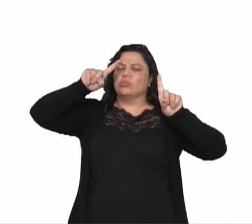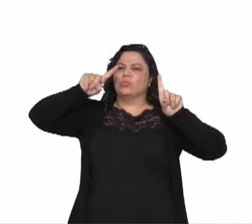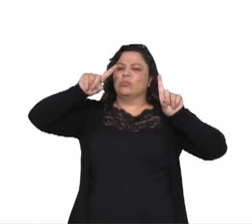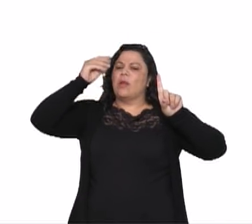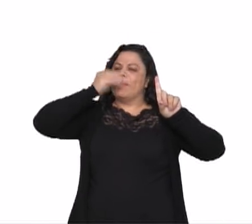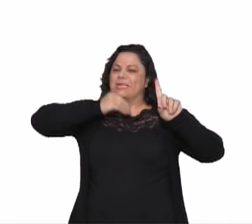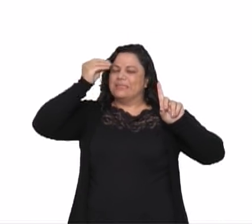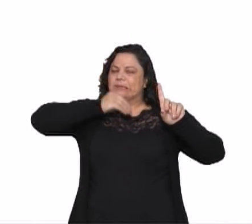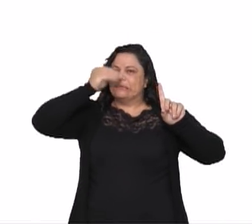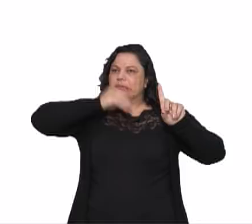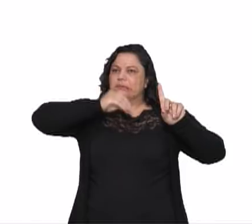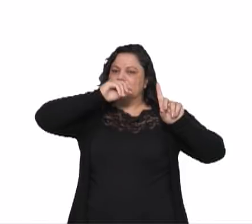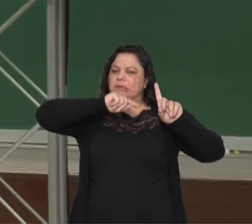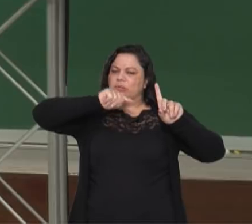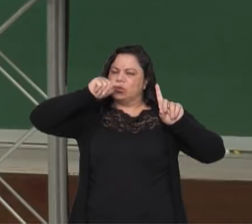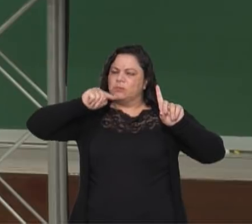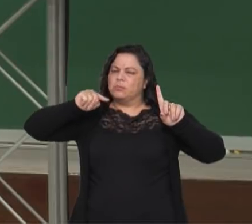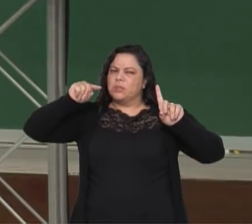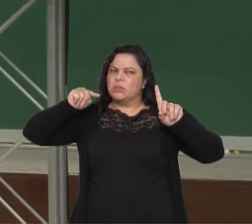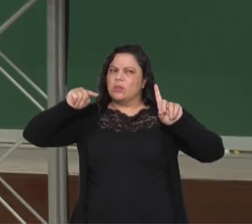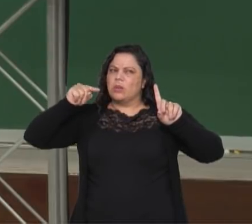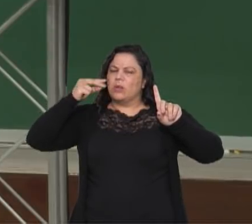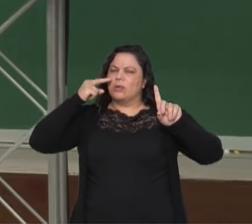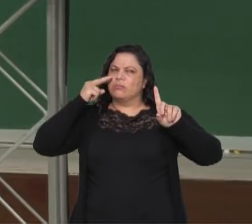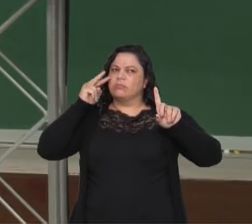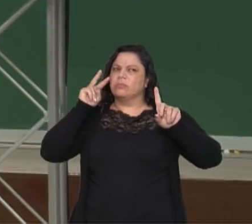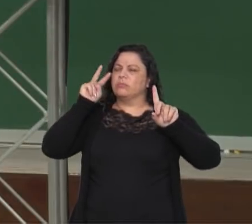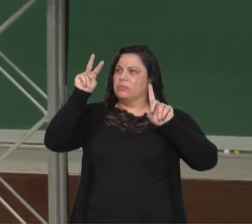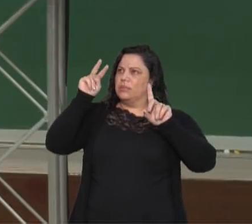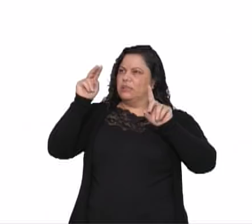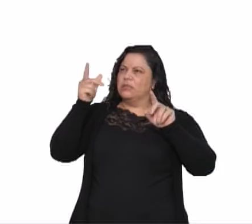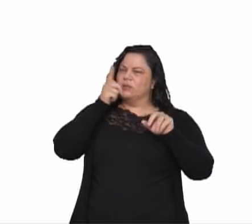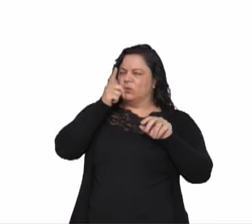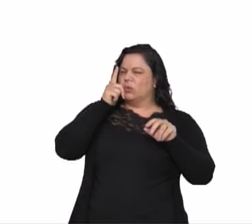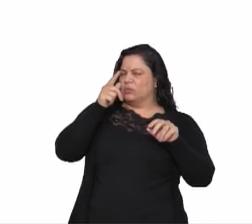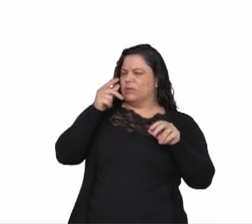na imagem a seguir? Vou dar um tempo para vocês observarem.